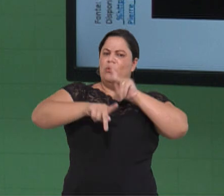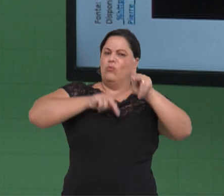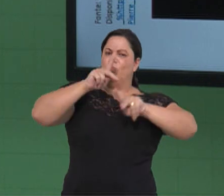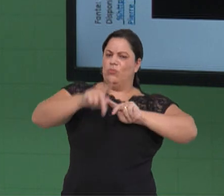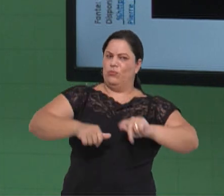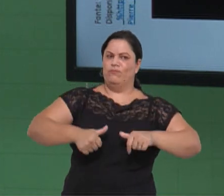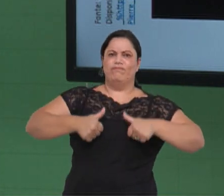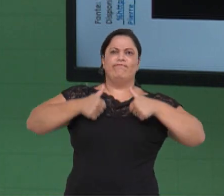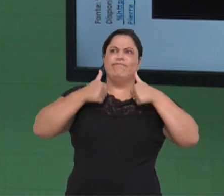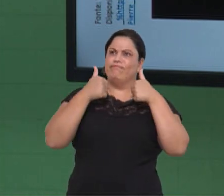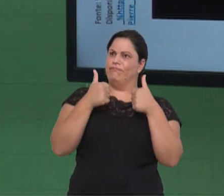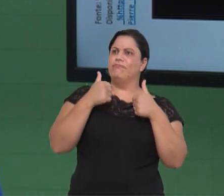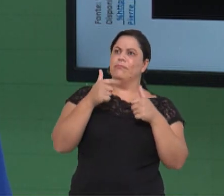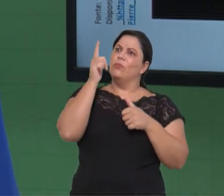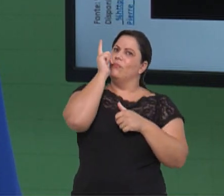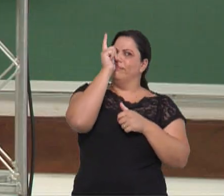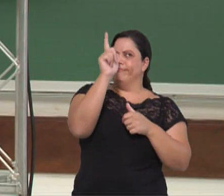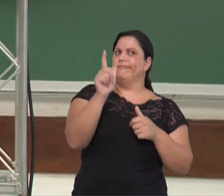país.